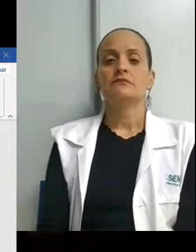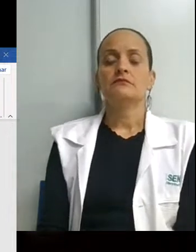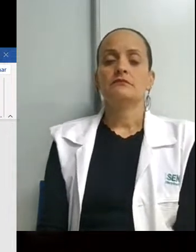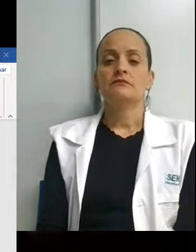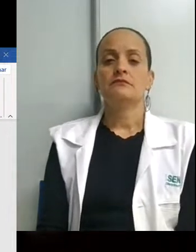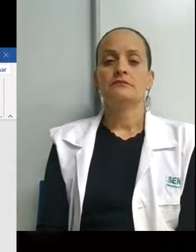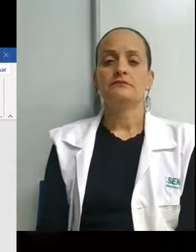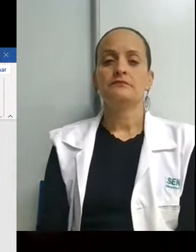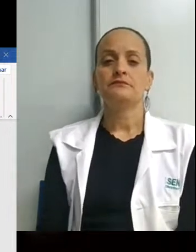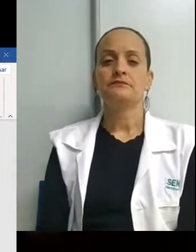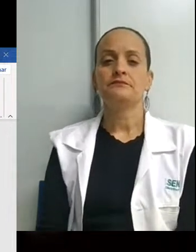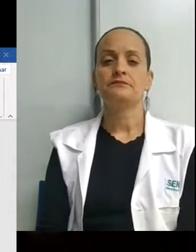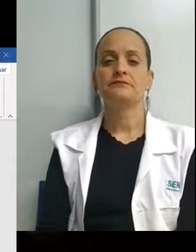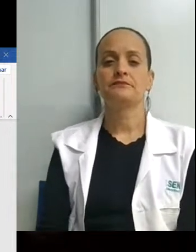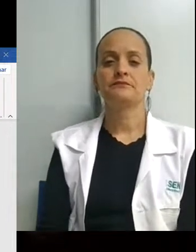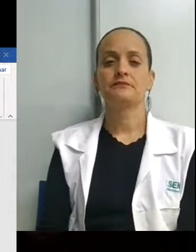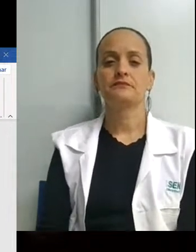Então, ó,